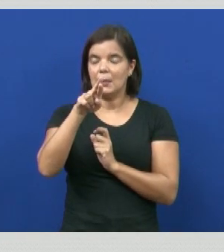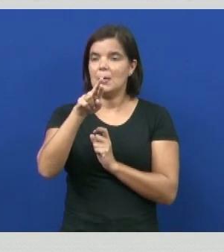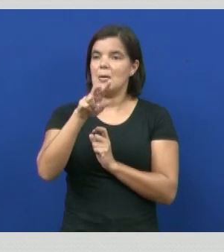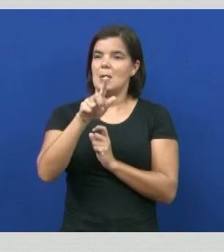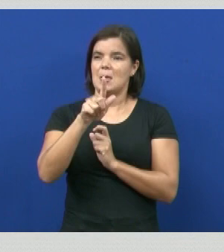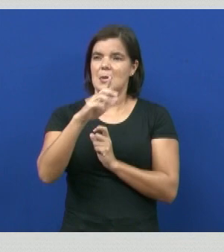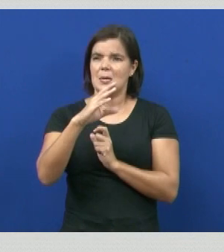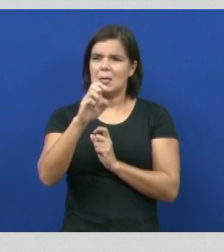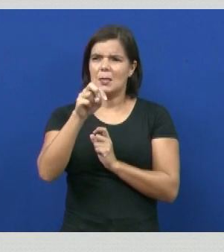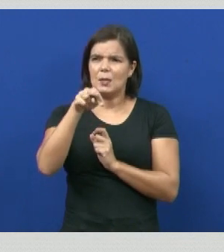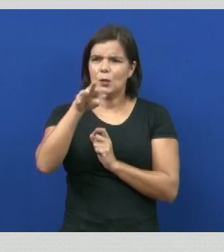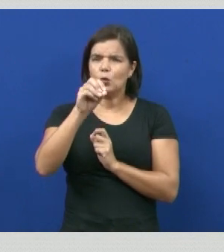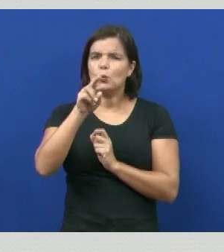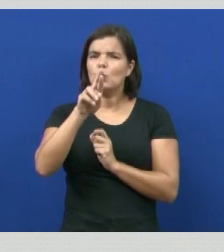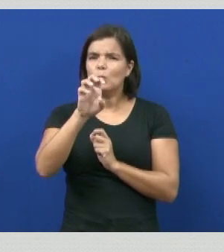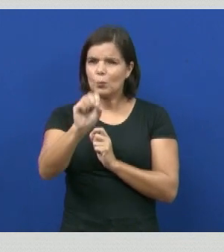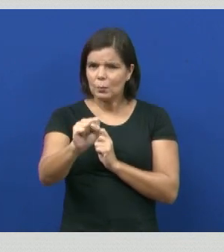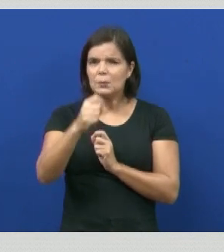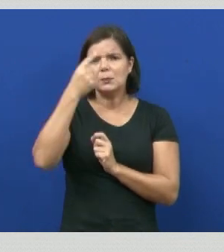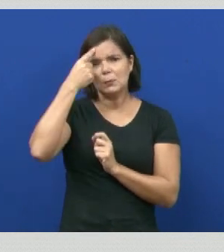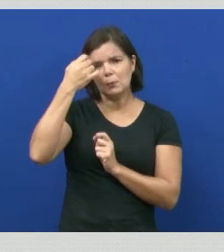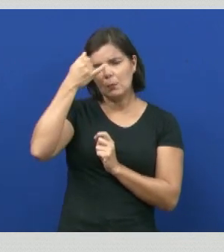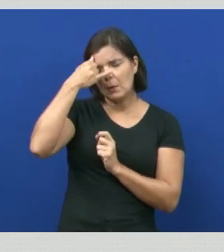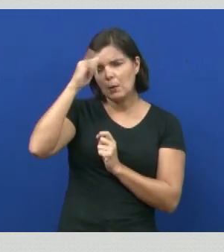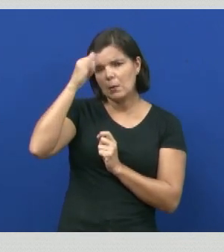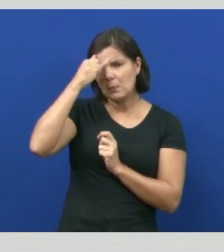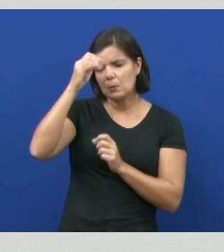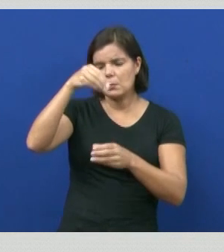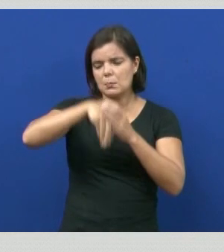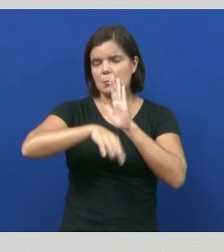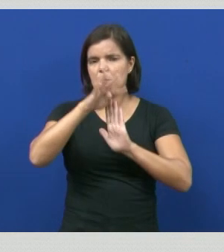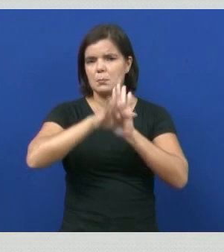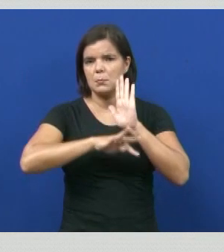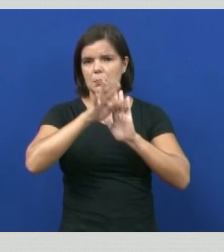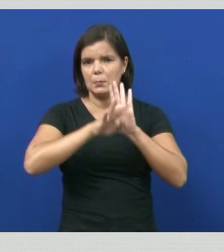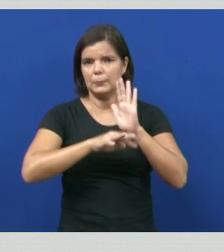elas conectam palavras, expressões e ideias dentro do texto.